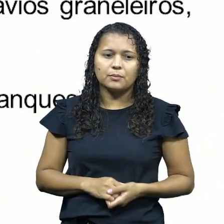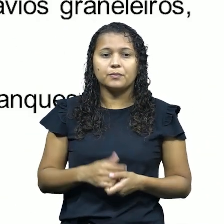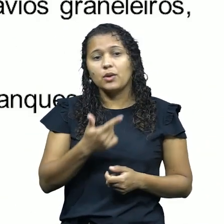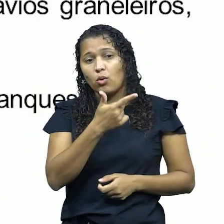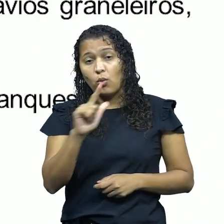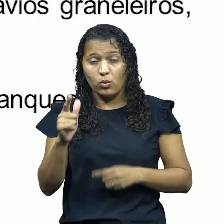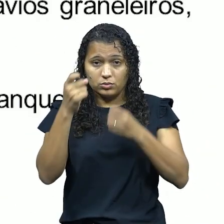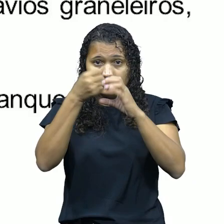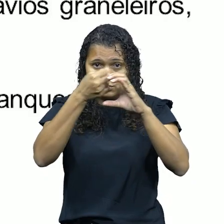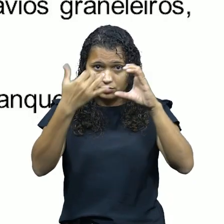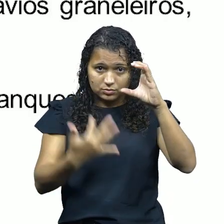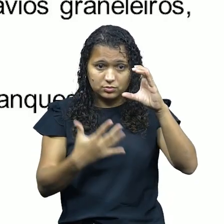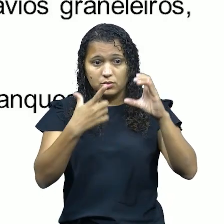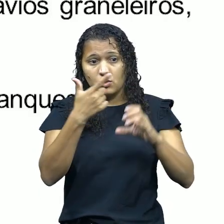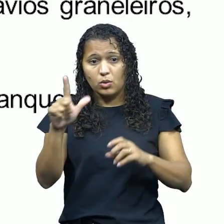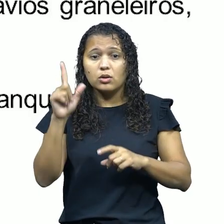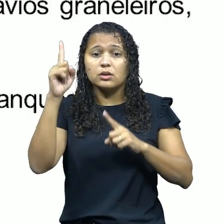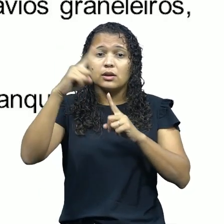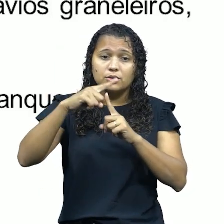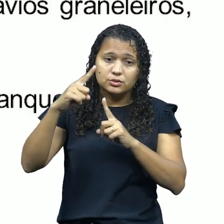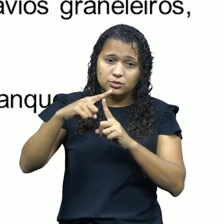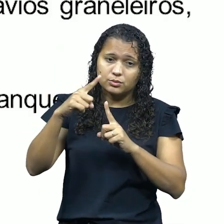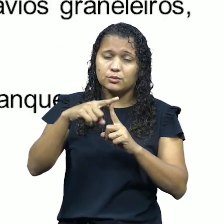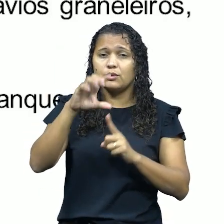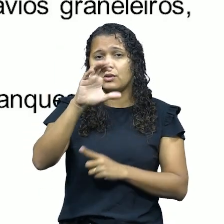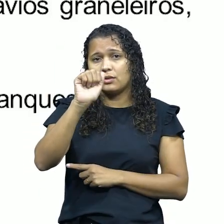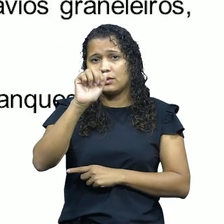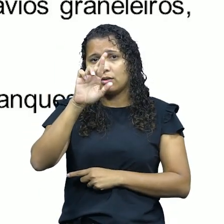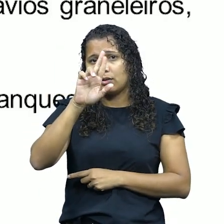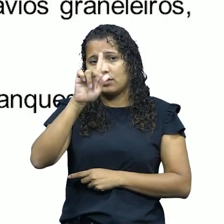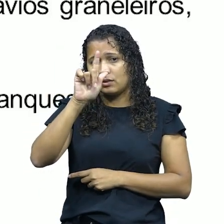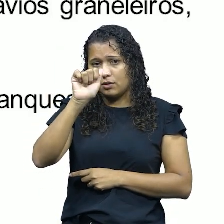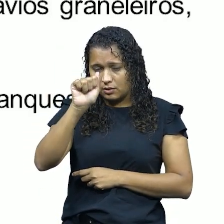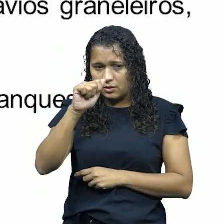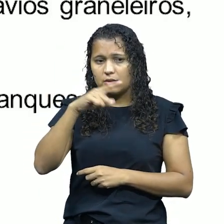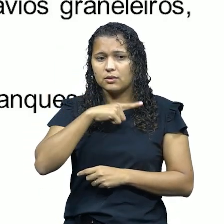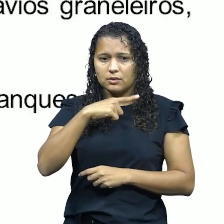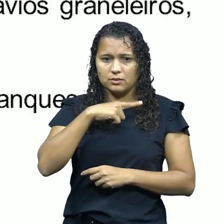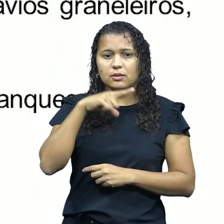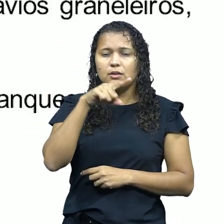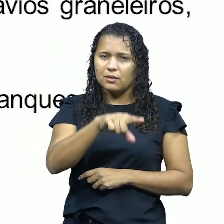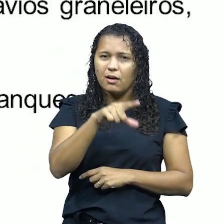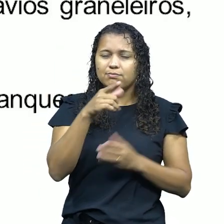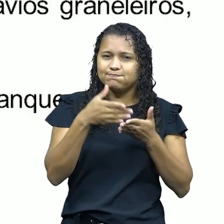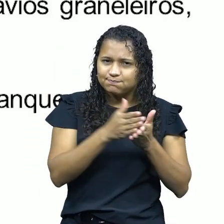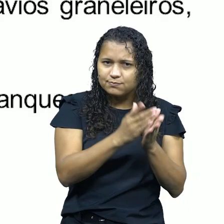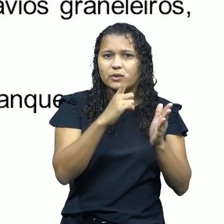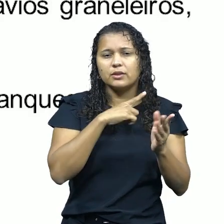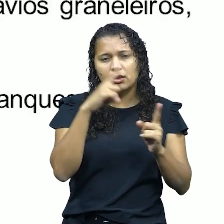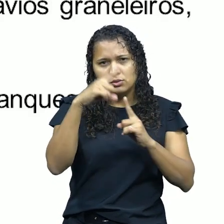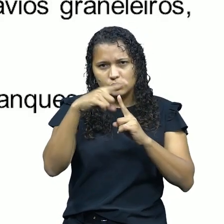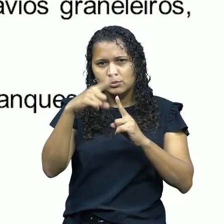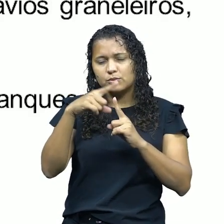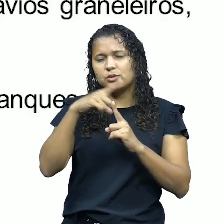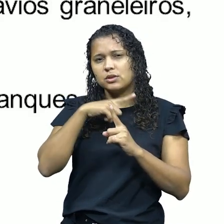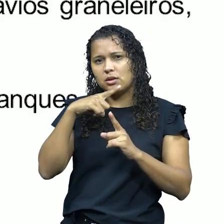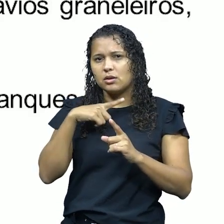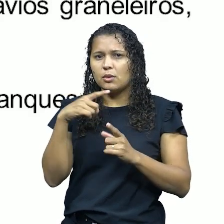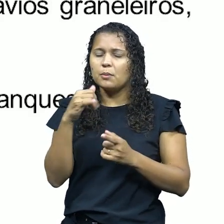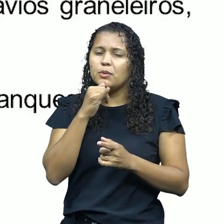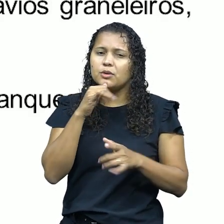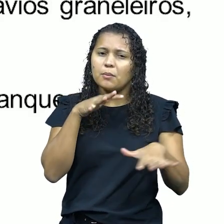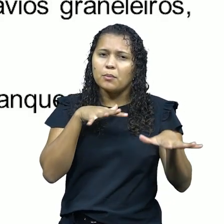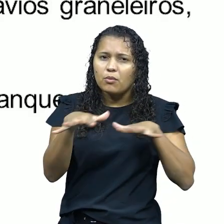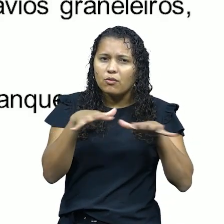Uma outra classificação é o tipo de carga que é movimentada no porto. Então, existem portos que fazem